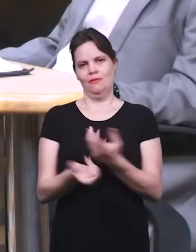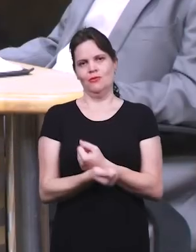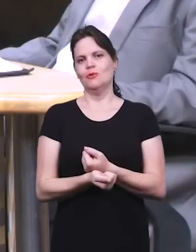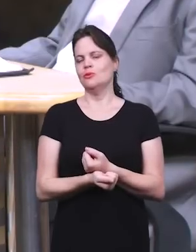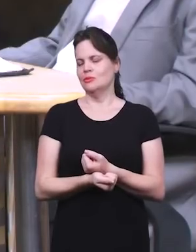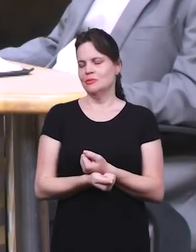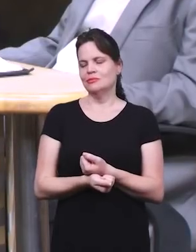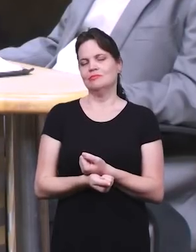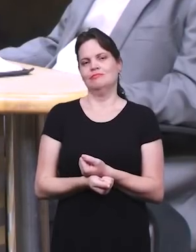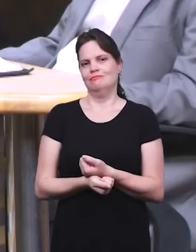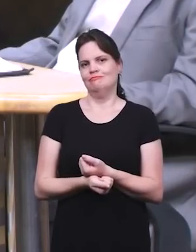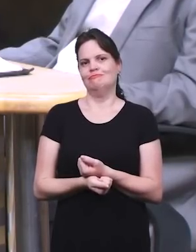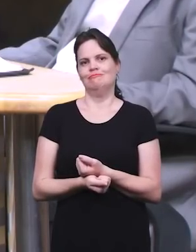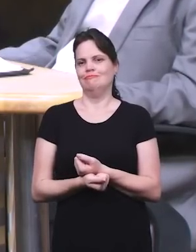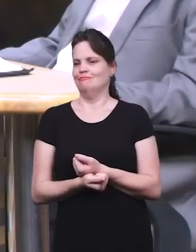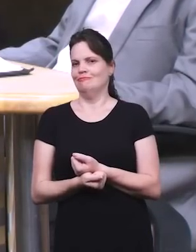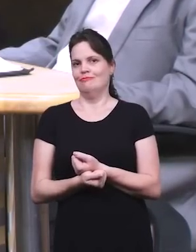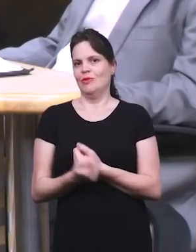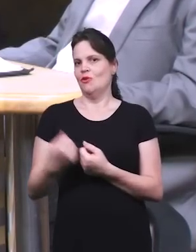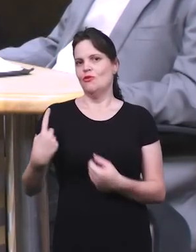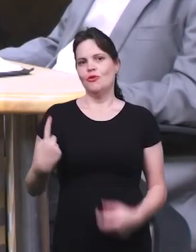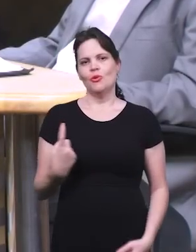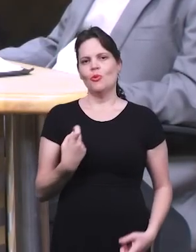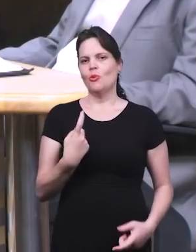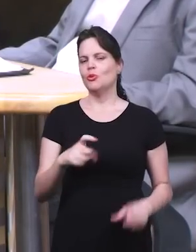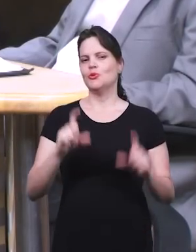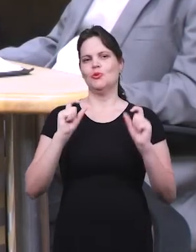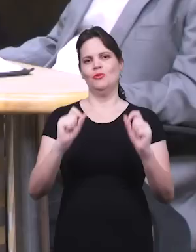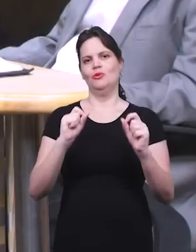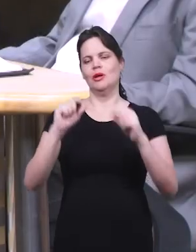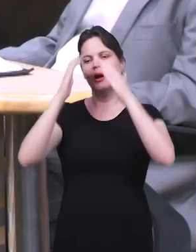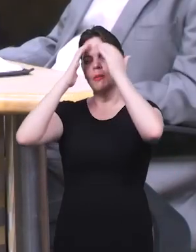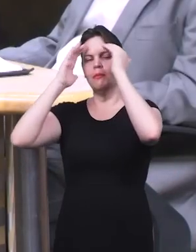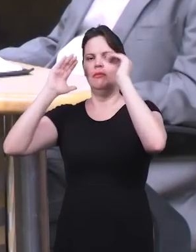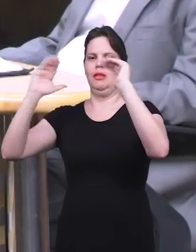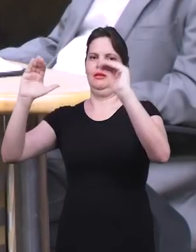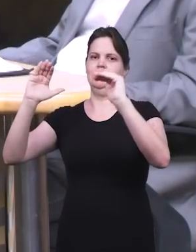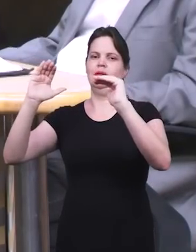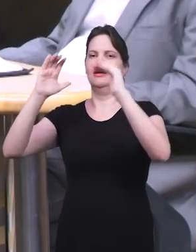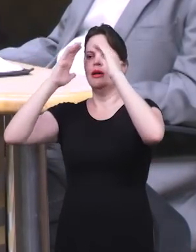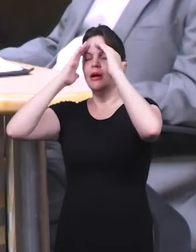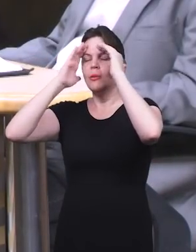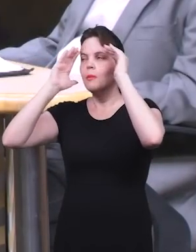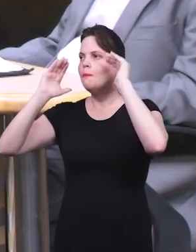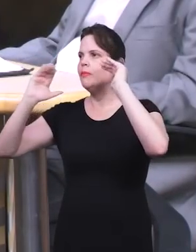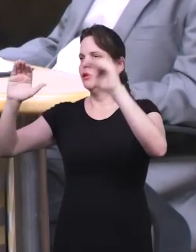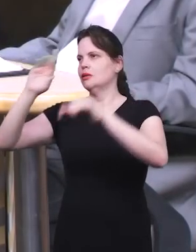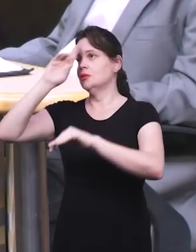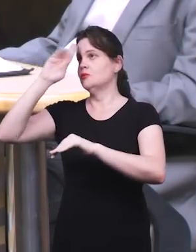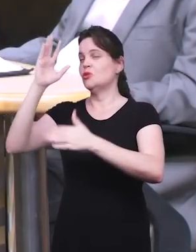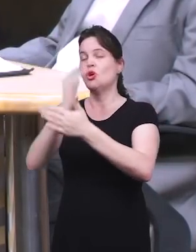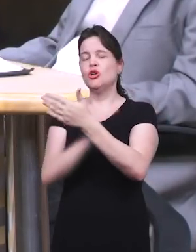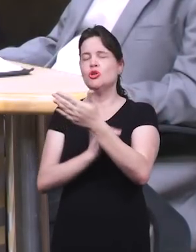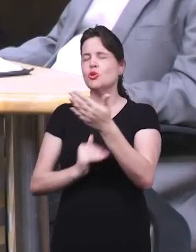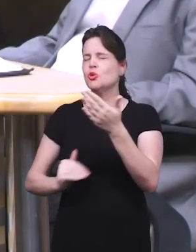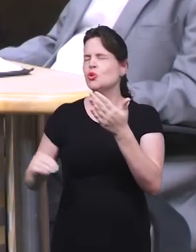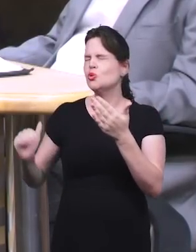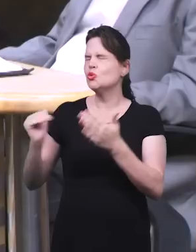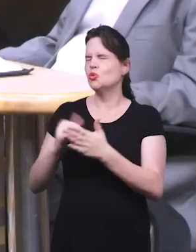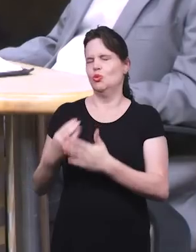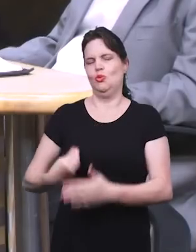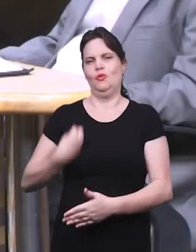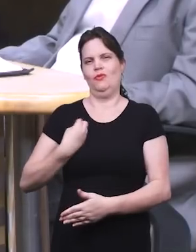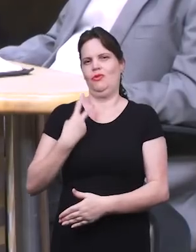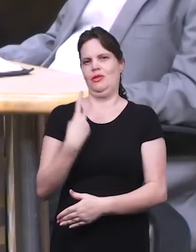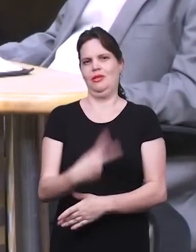maravilhosa, viveu essa fé maravilhosa, foi a obediência de Abraão em todos os momentos, em